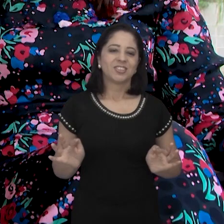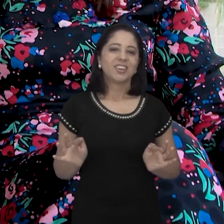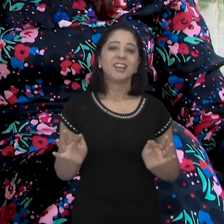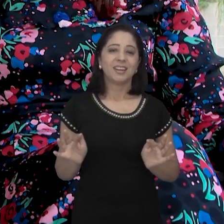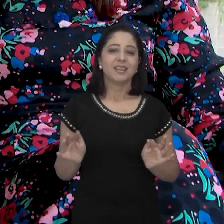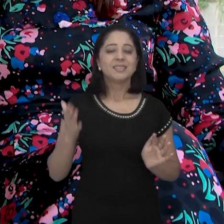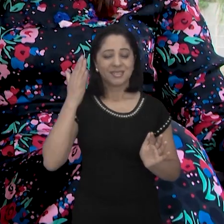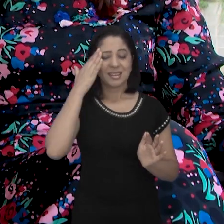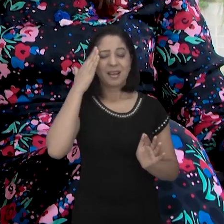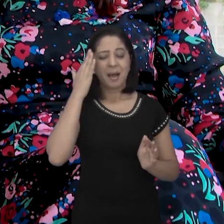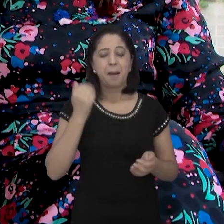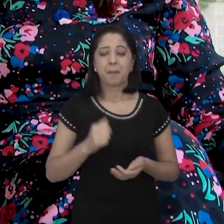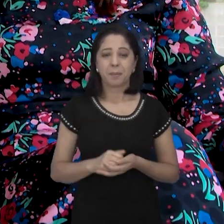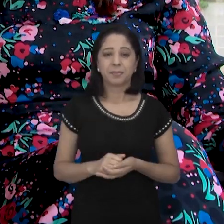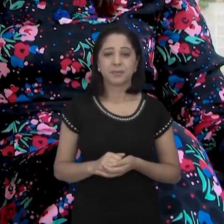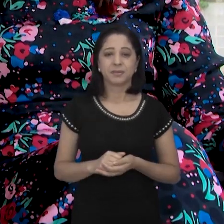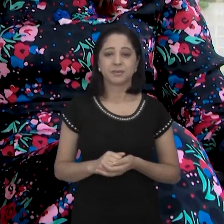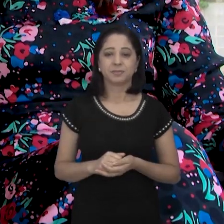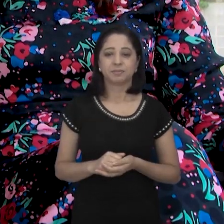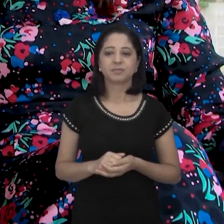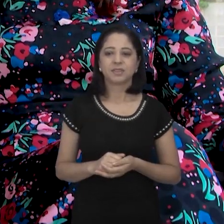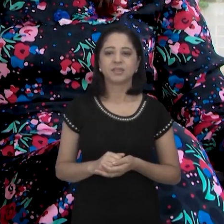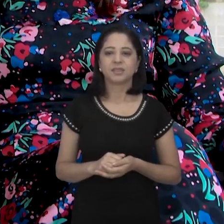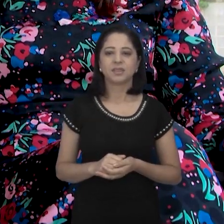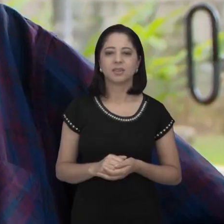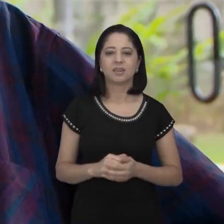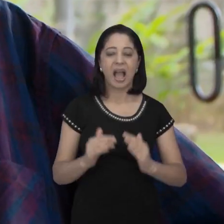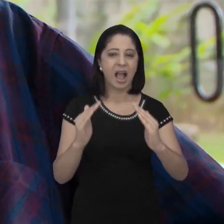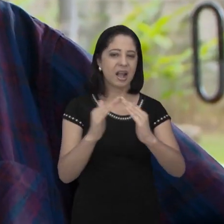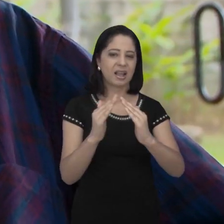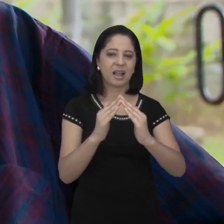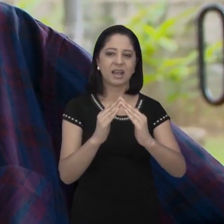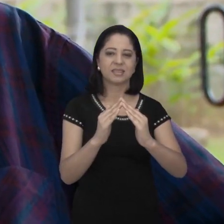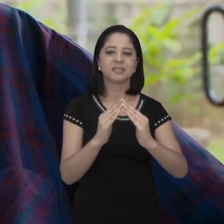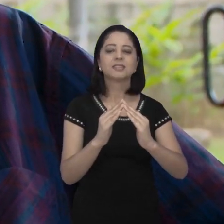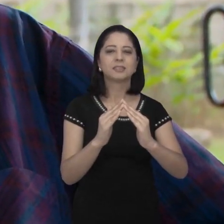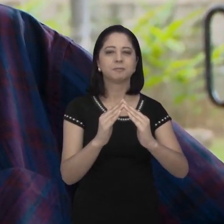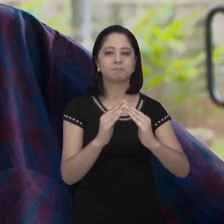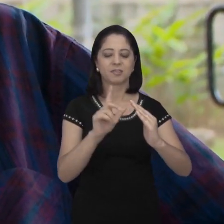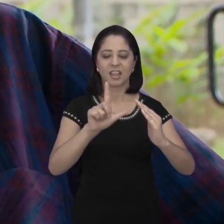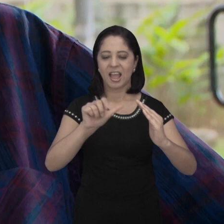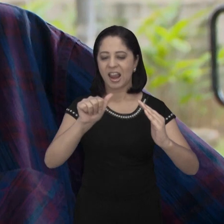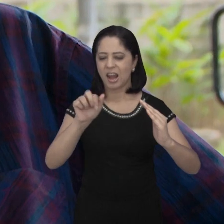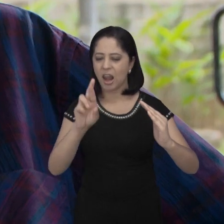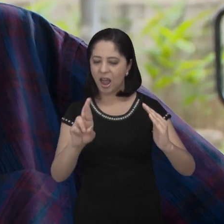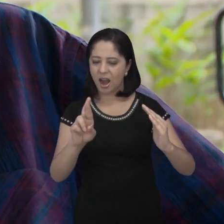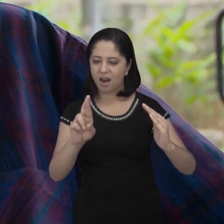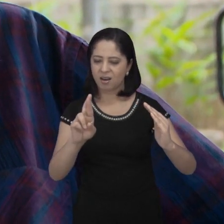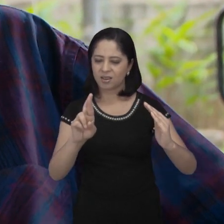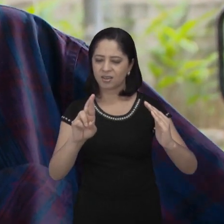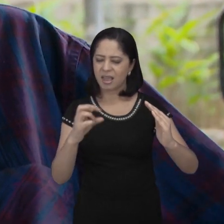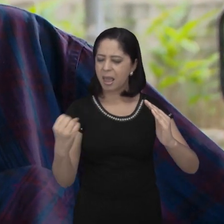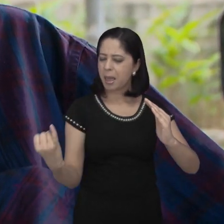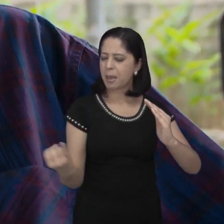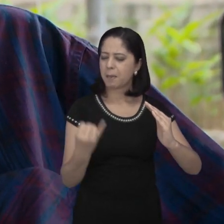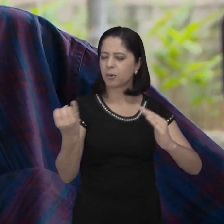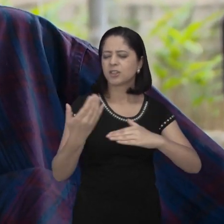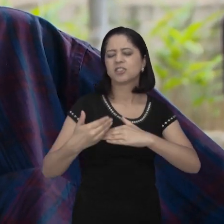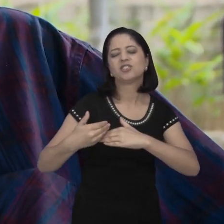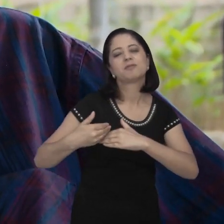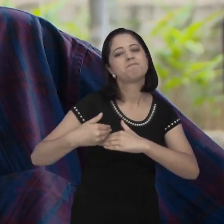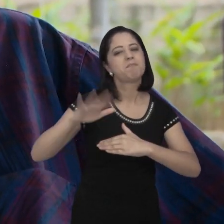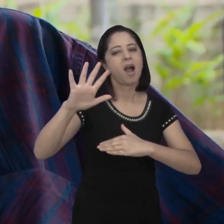de felicidade, transmitia, né? Eu acredito que para mim foi uma das coisas, em termos de lar, que